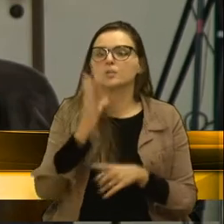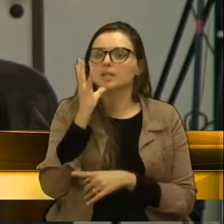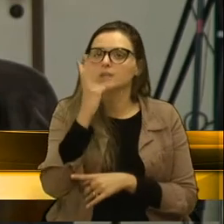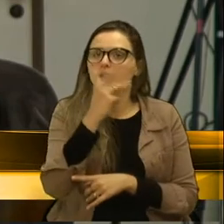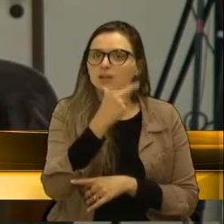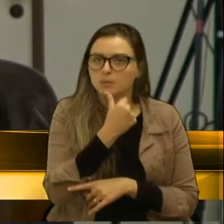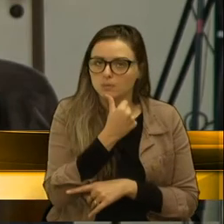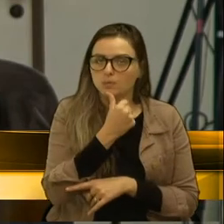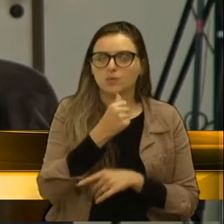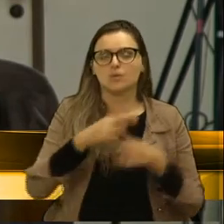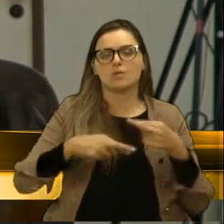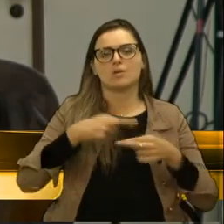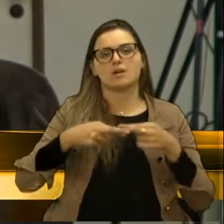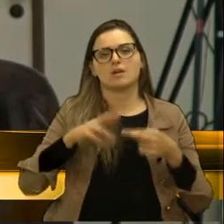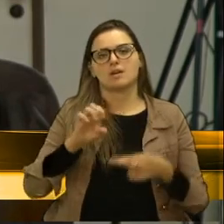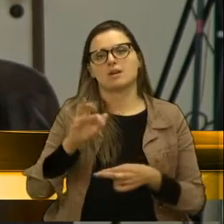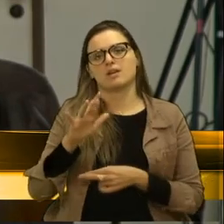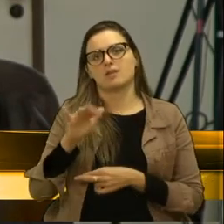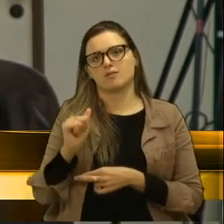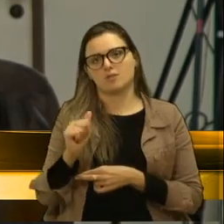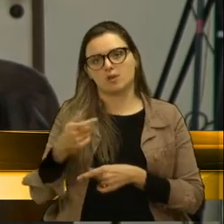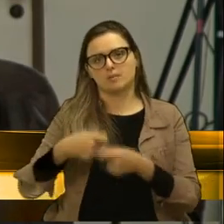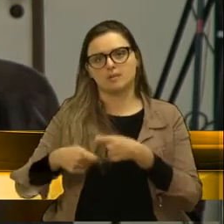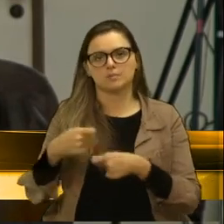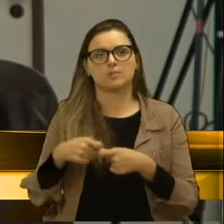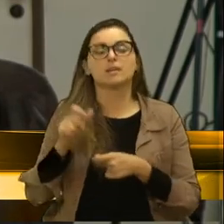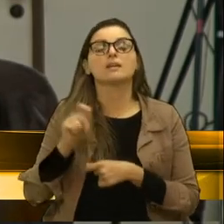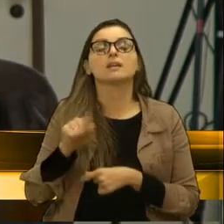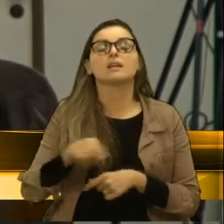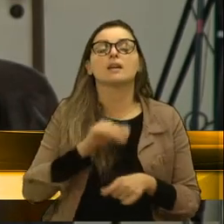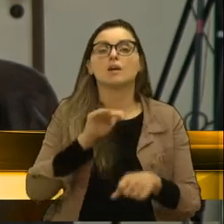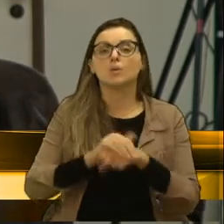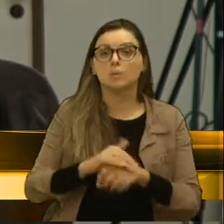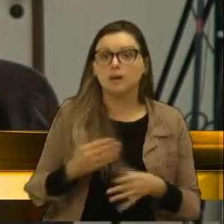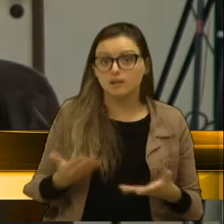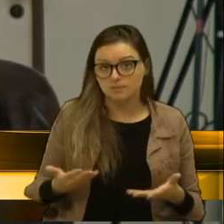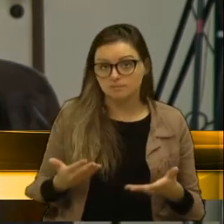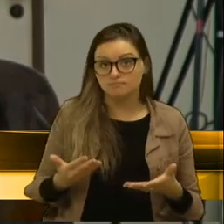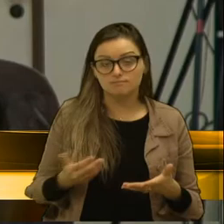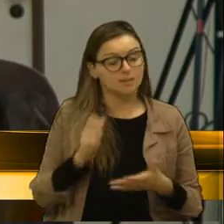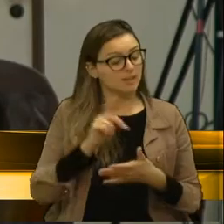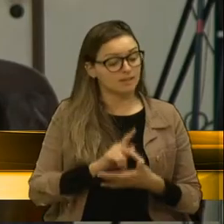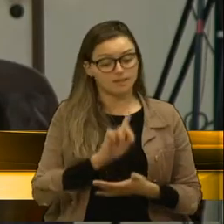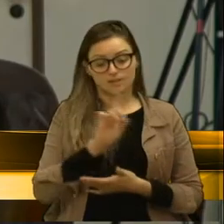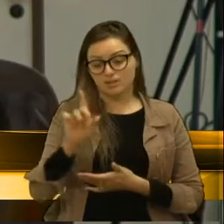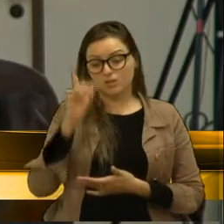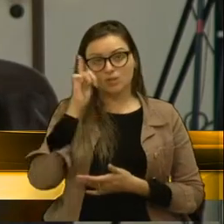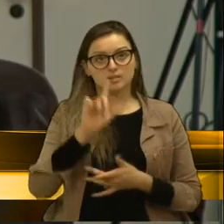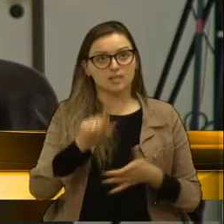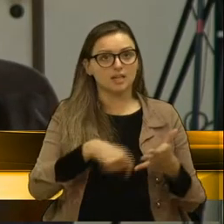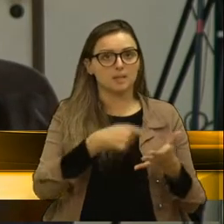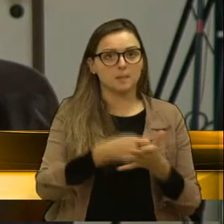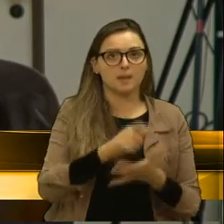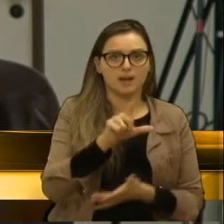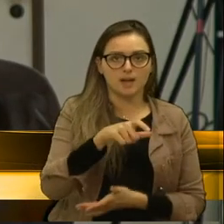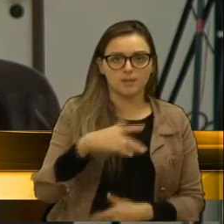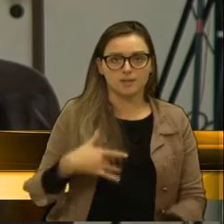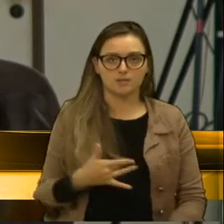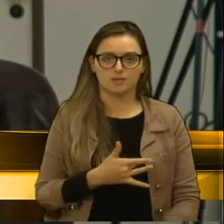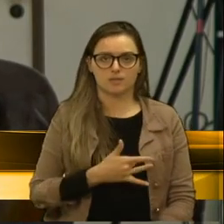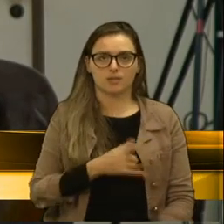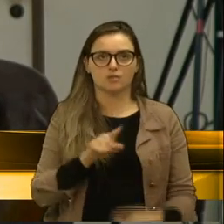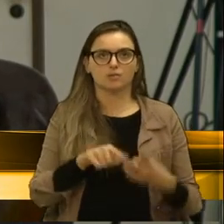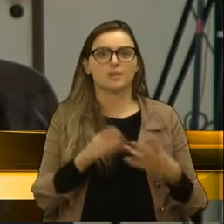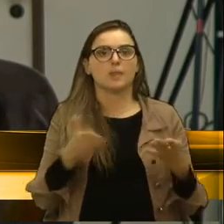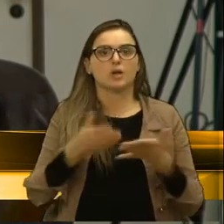reforma administrativa. E quem é penalizado, gente? É quem não consegue pagar plano de saúde, é hoje